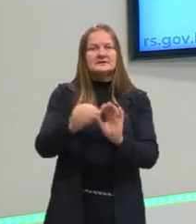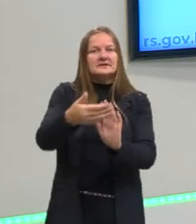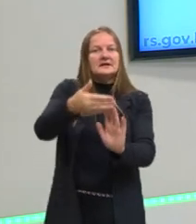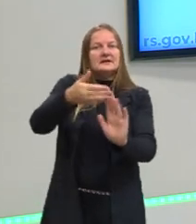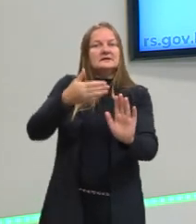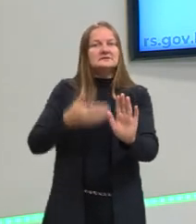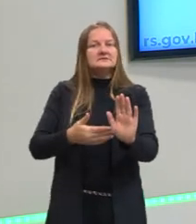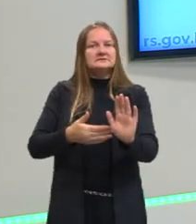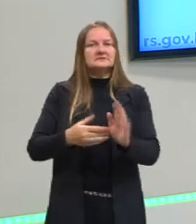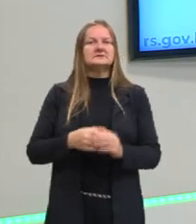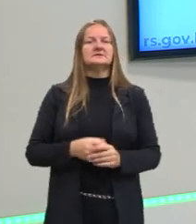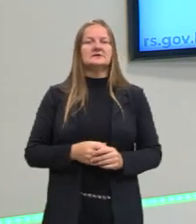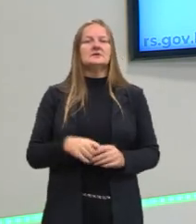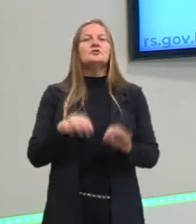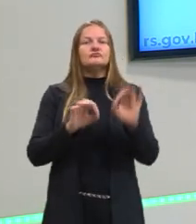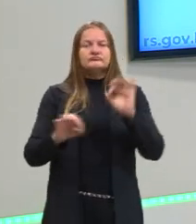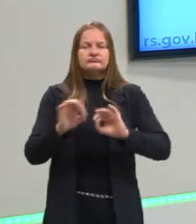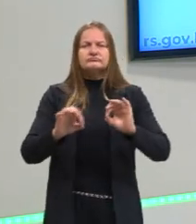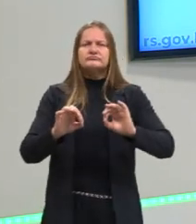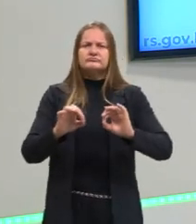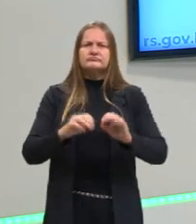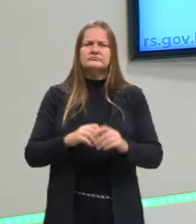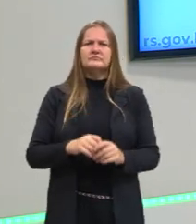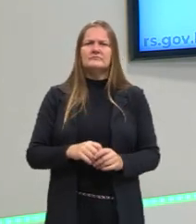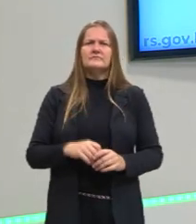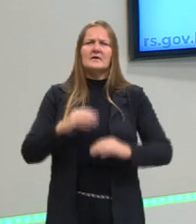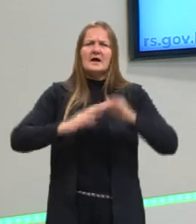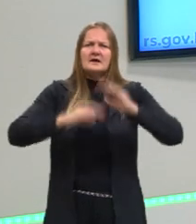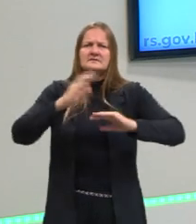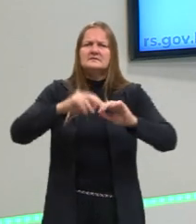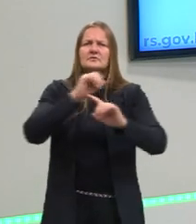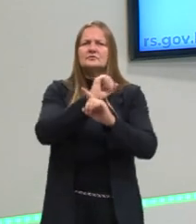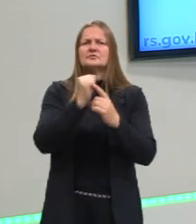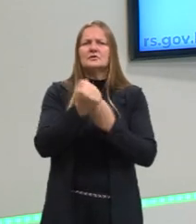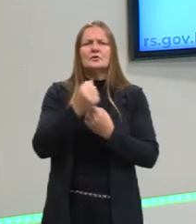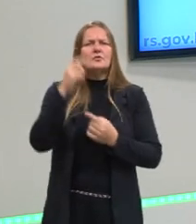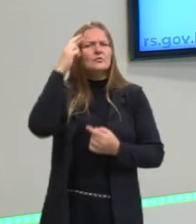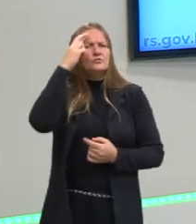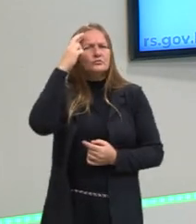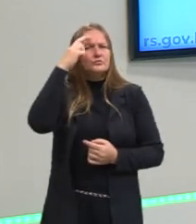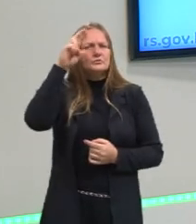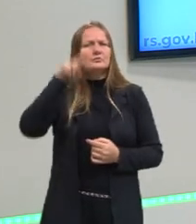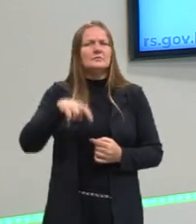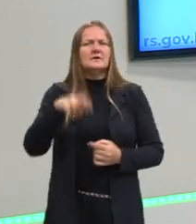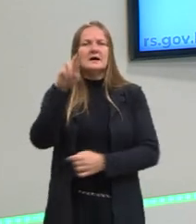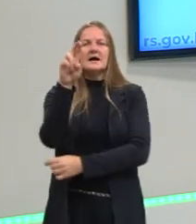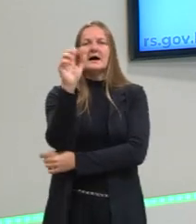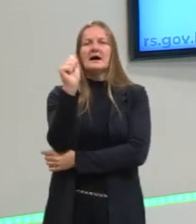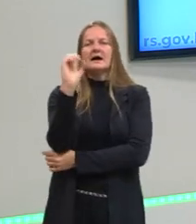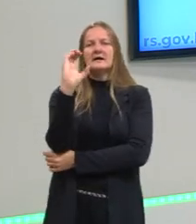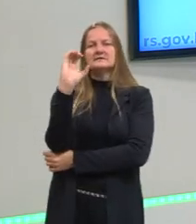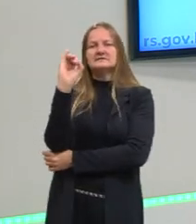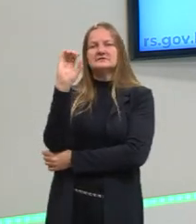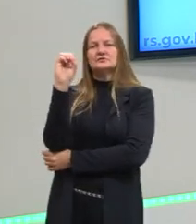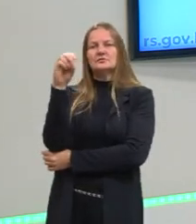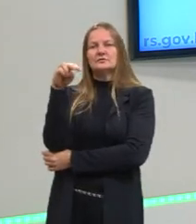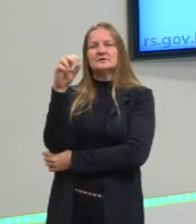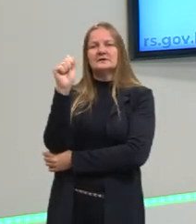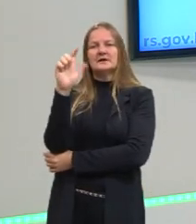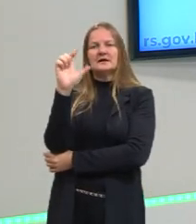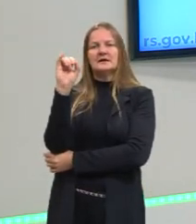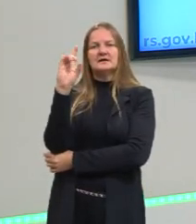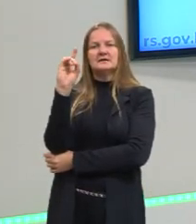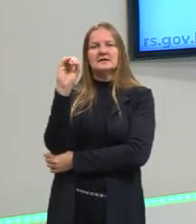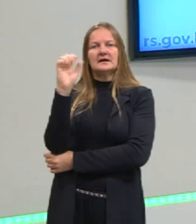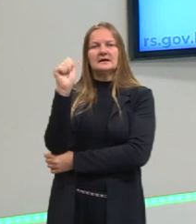né Nós ouvimos muito falar isso a aquela ação existe uma racionalidade e portanto falar